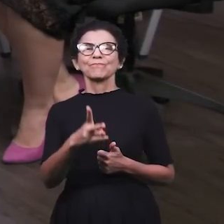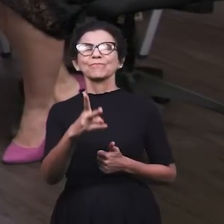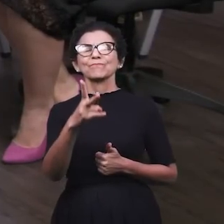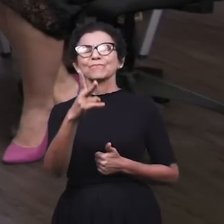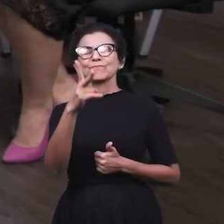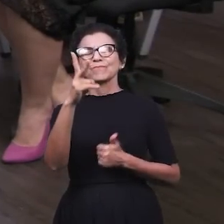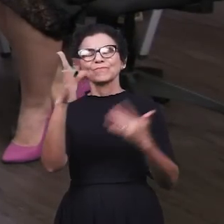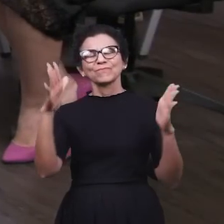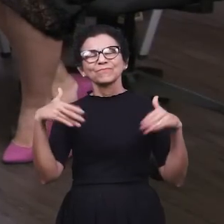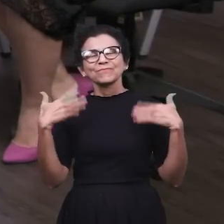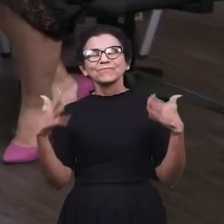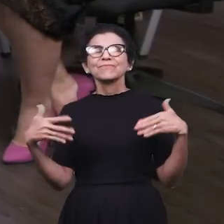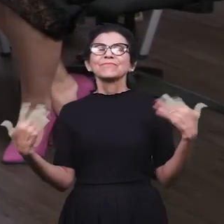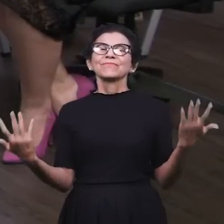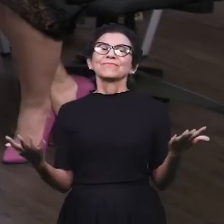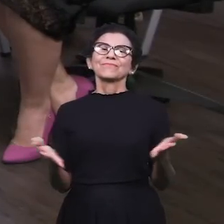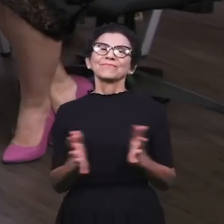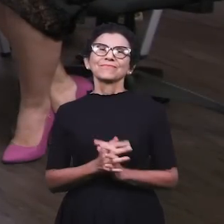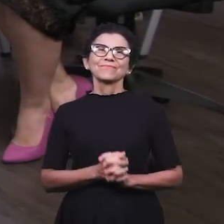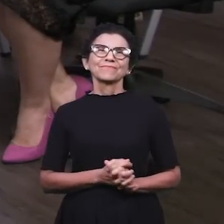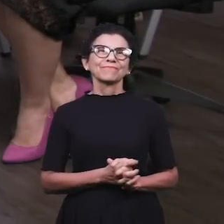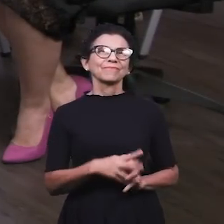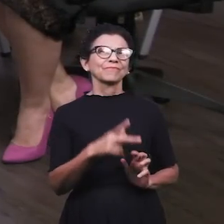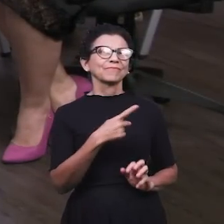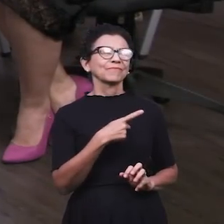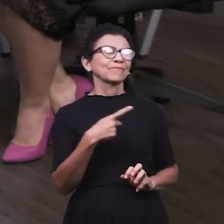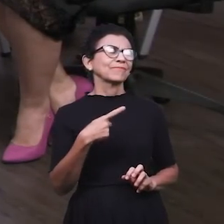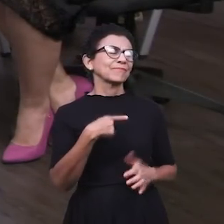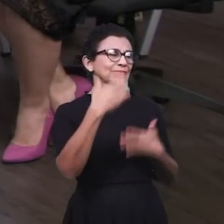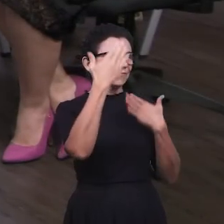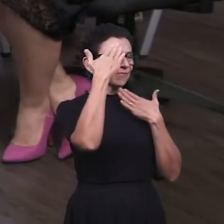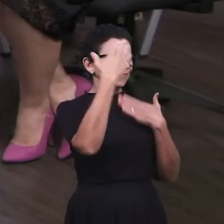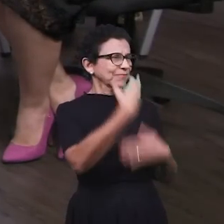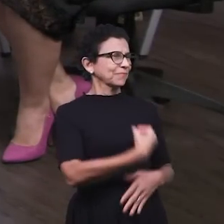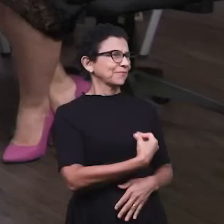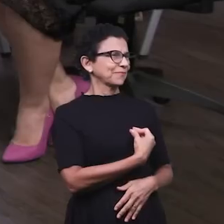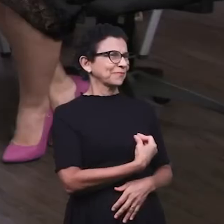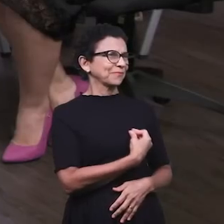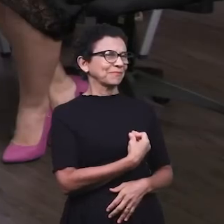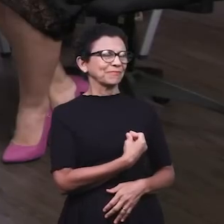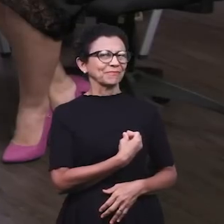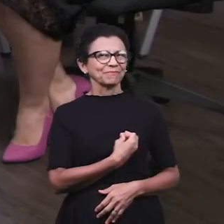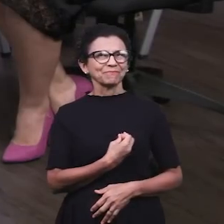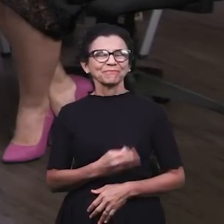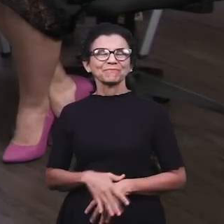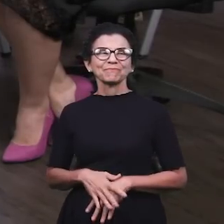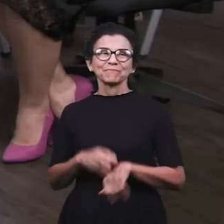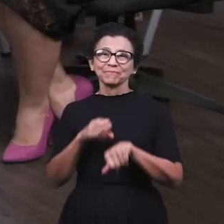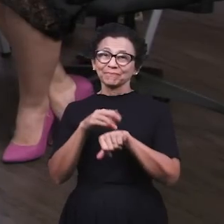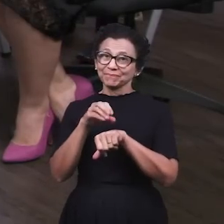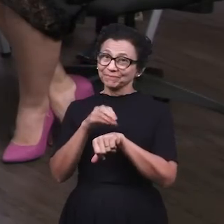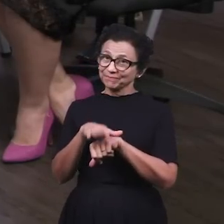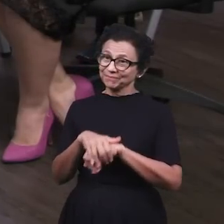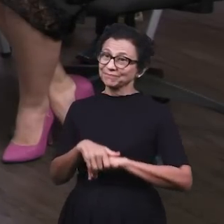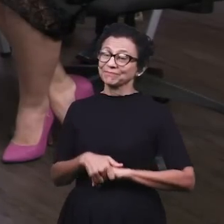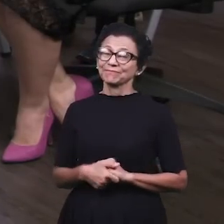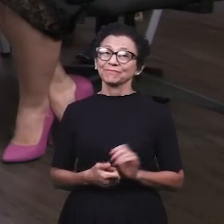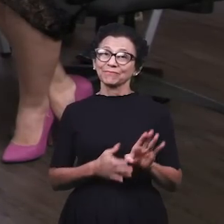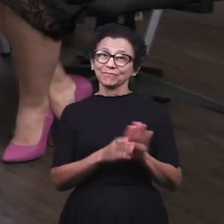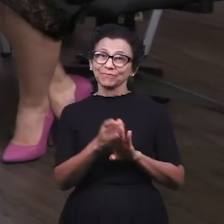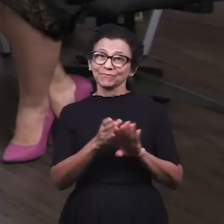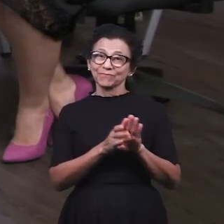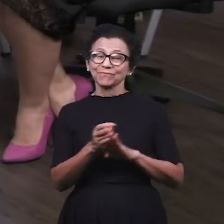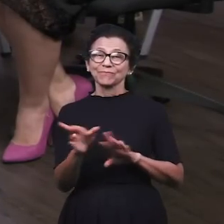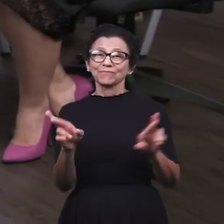É sempre uma bênção, sempre uma alegria. Pastor Gilson, muito obrigado pelo seu tempo, por estar conosco aqui, por trazer as orientações acerca dos